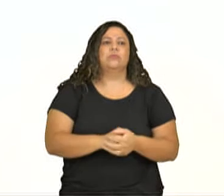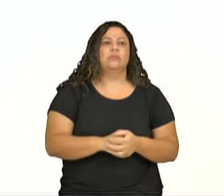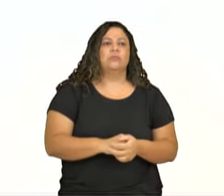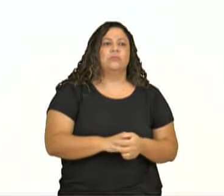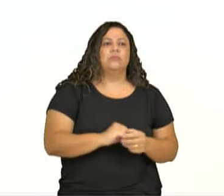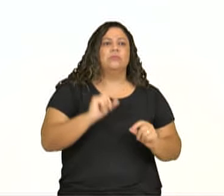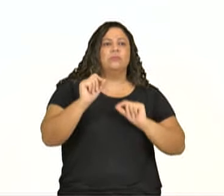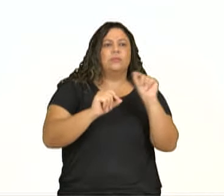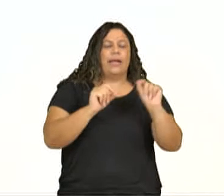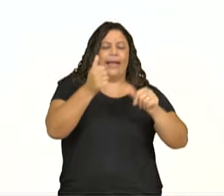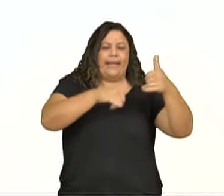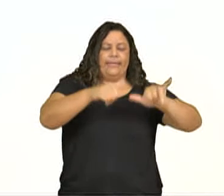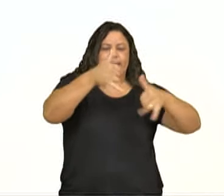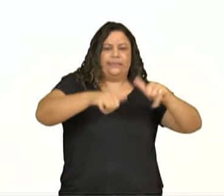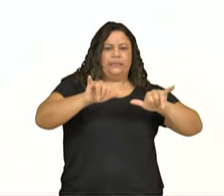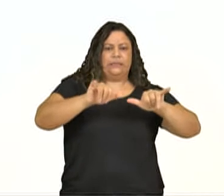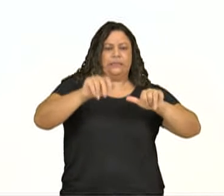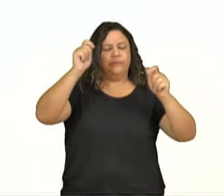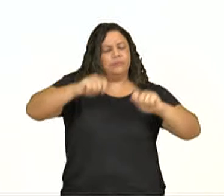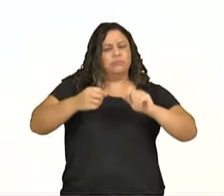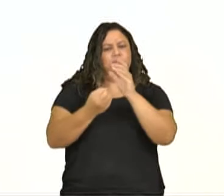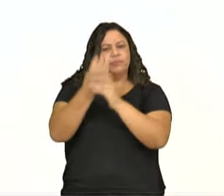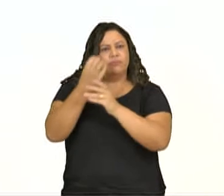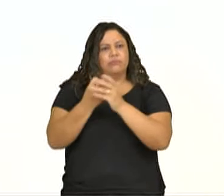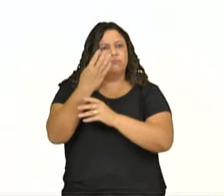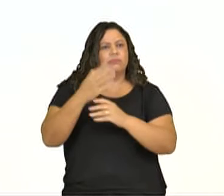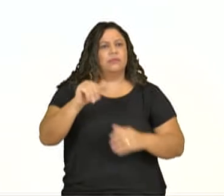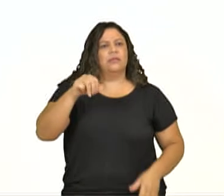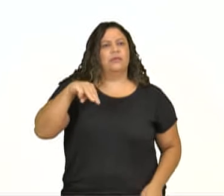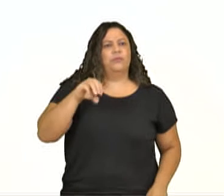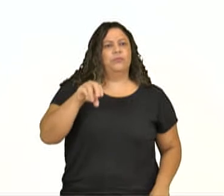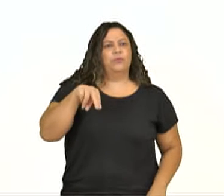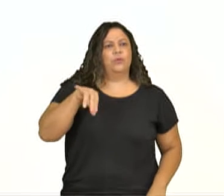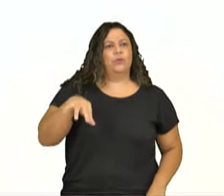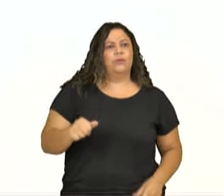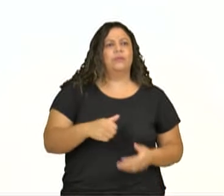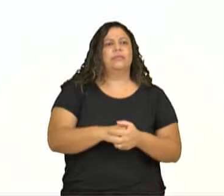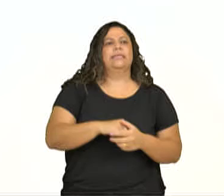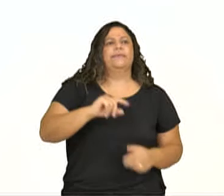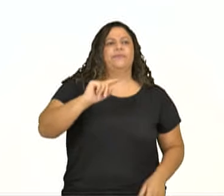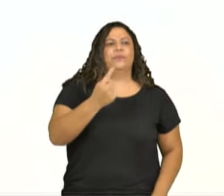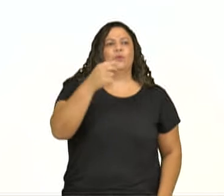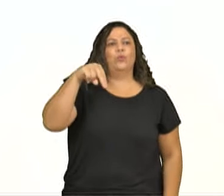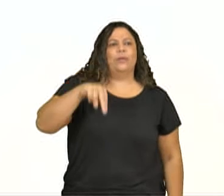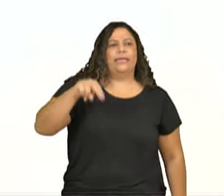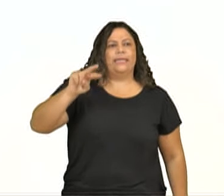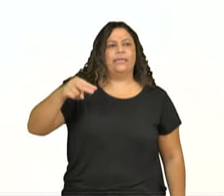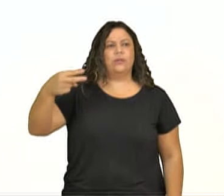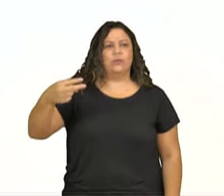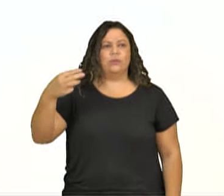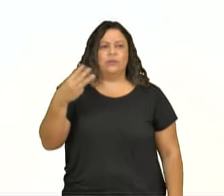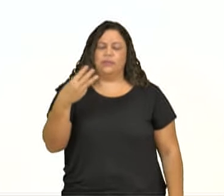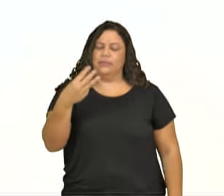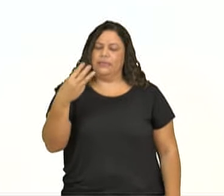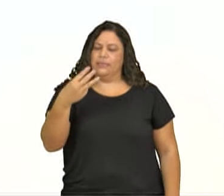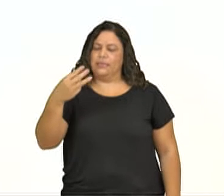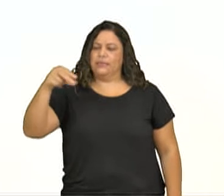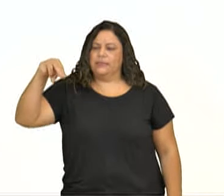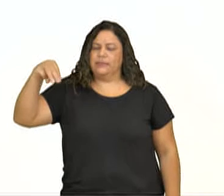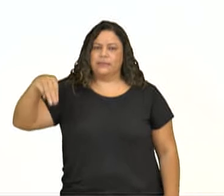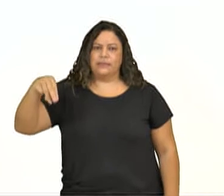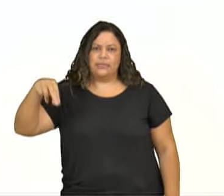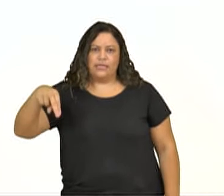seguir é realizada para se produzir amônia. Então, eu parto de nitrogênio, de gás nitrogênio, de gás oxigênio, chegando a